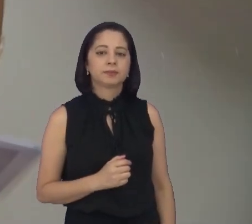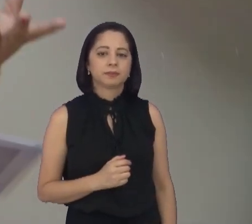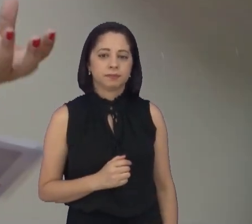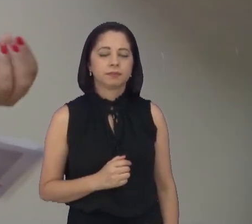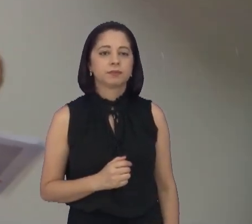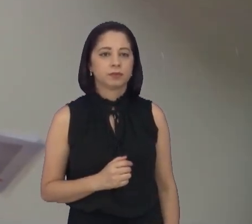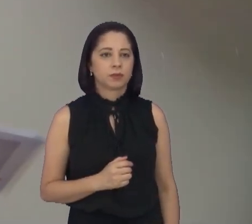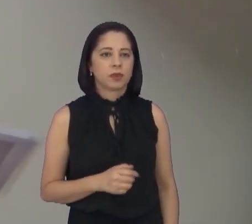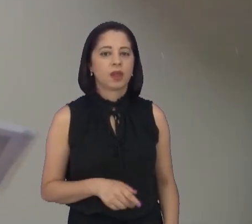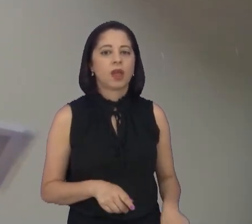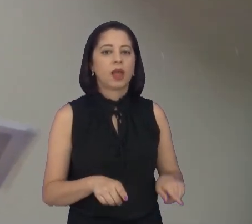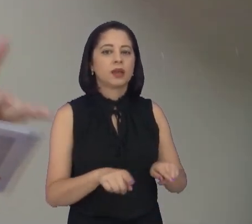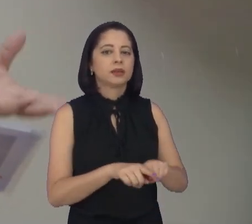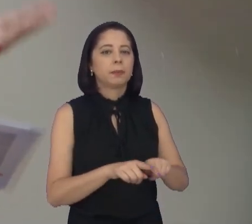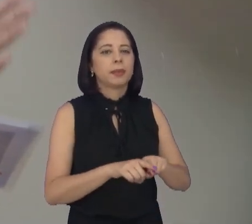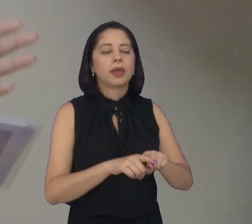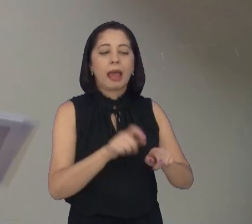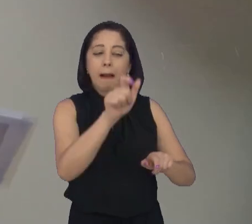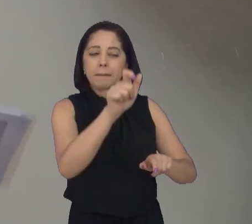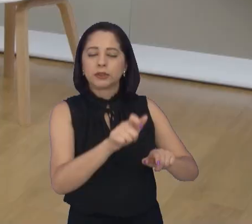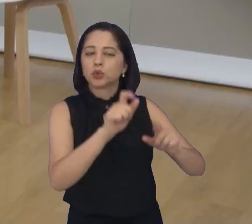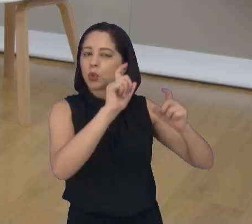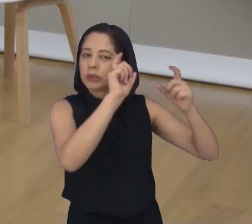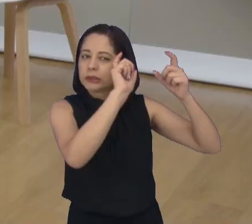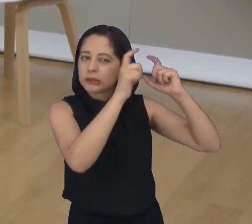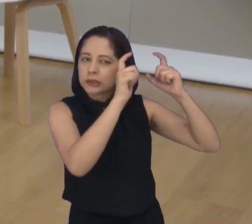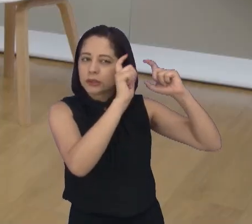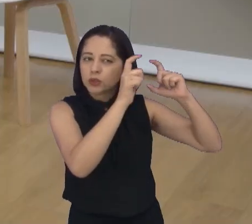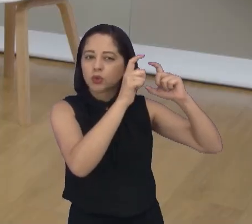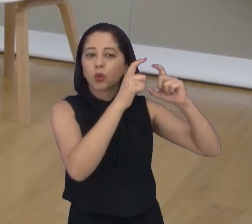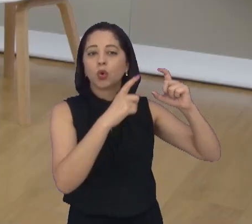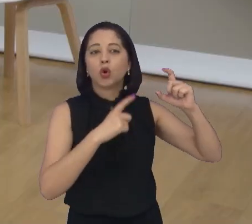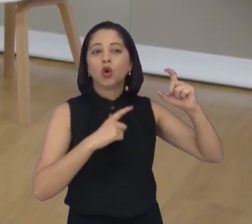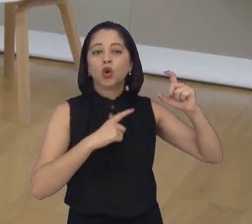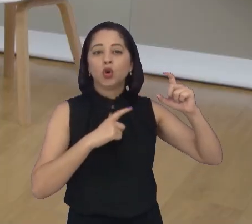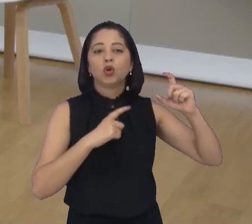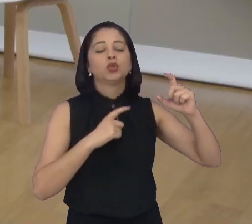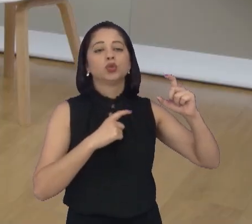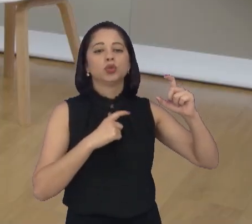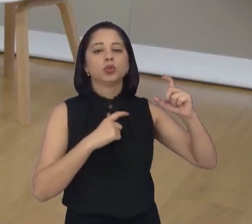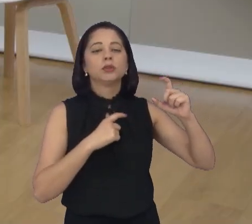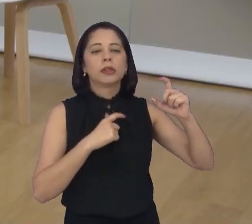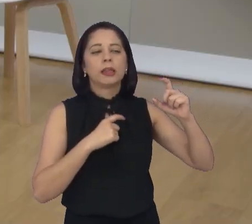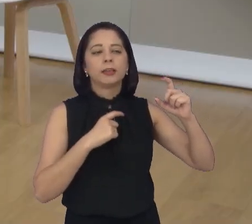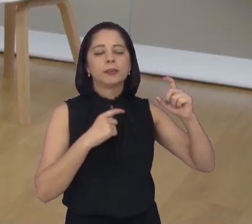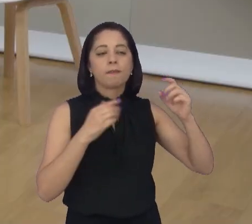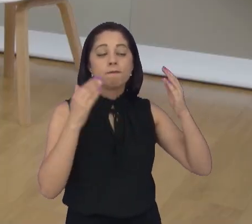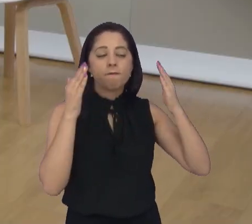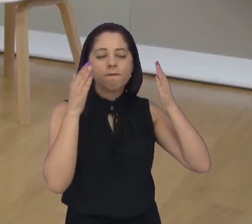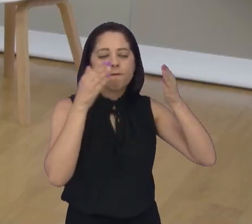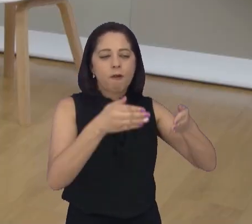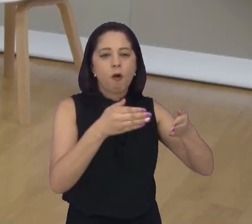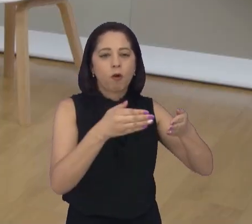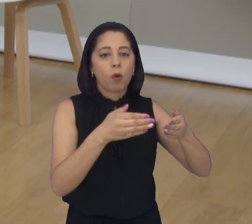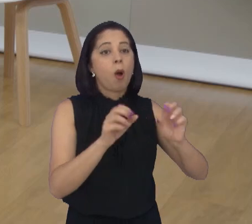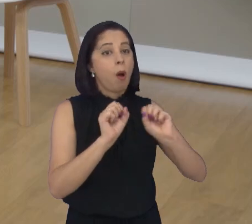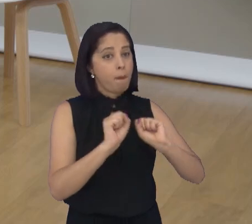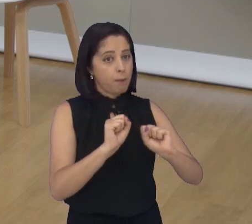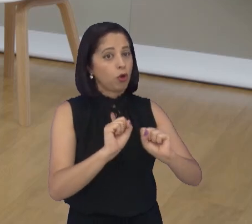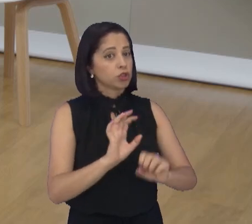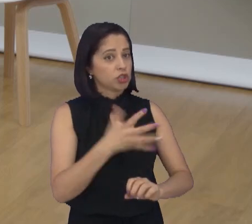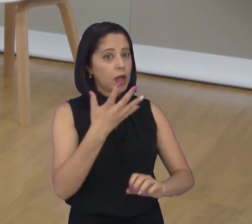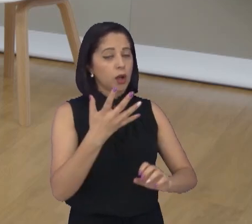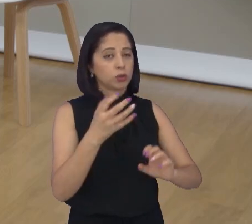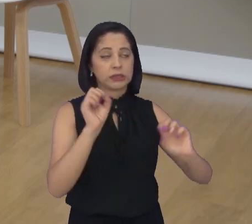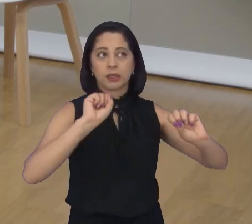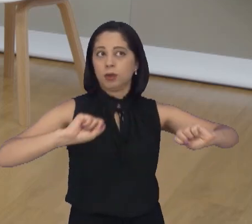um transtorno, de repente, uma pessoa que ela é compulsiva, né? Um acumulador compulsivo, ele pode ter uma crise de ansiedade.